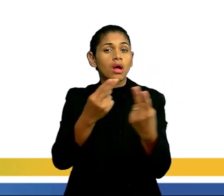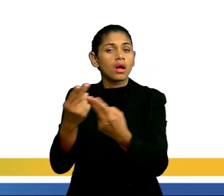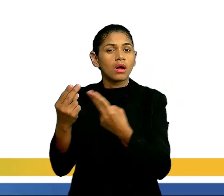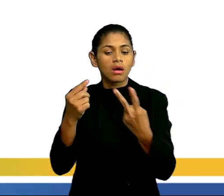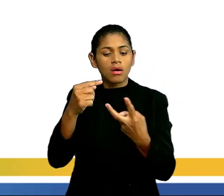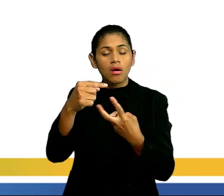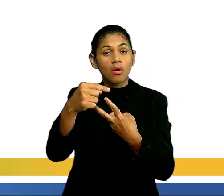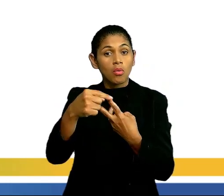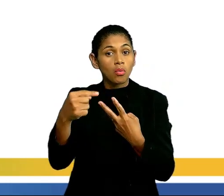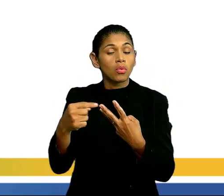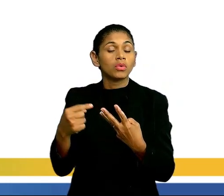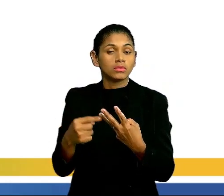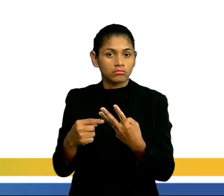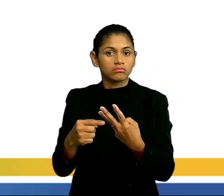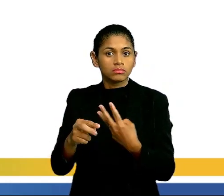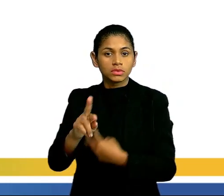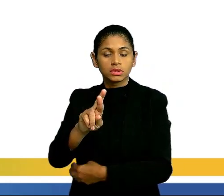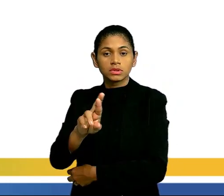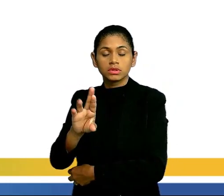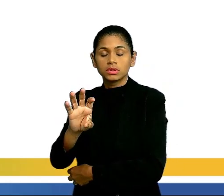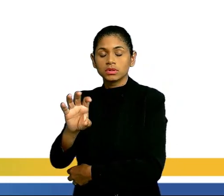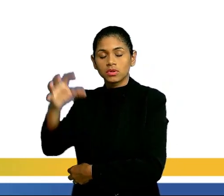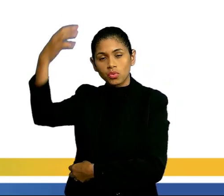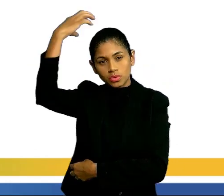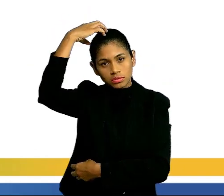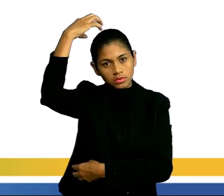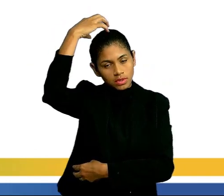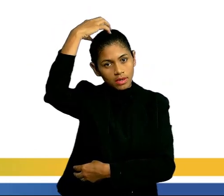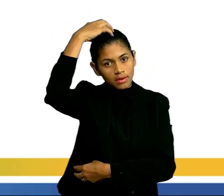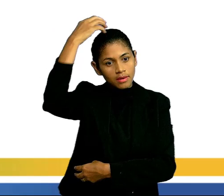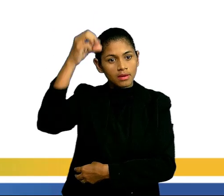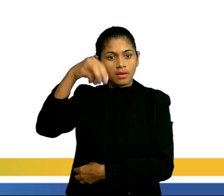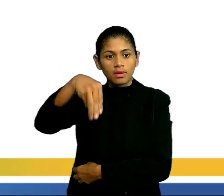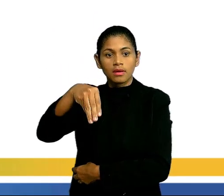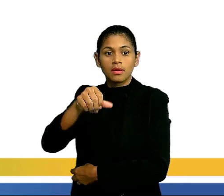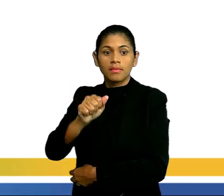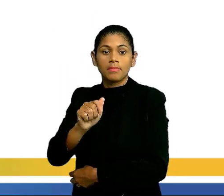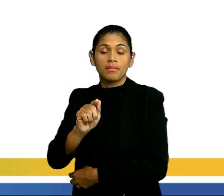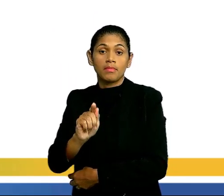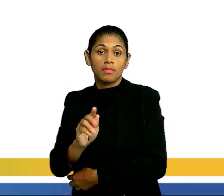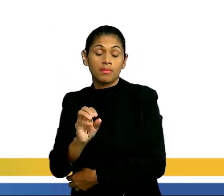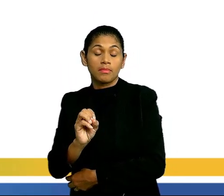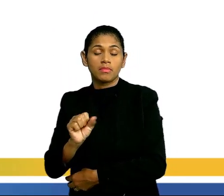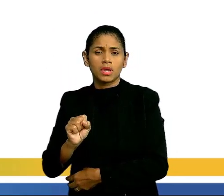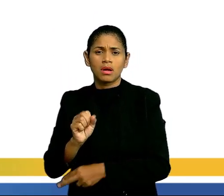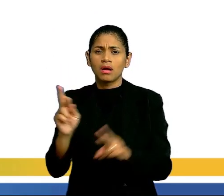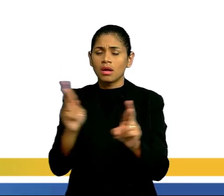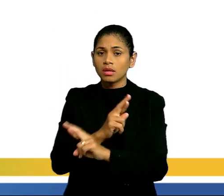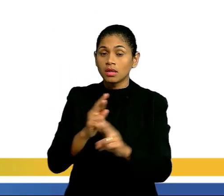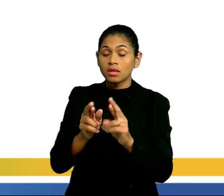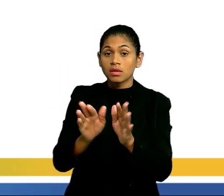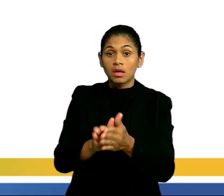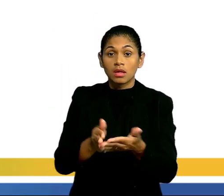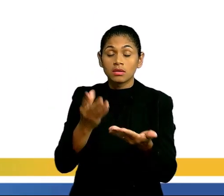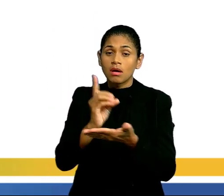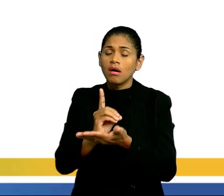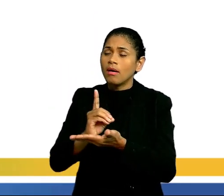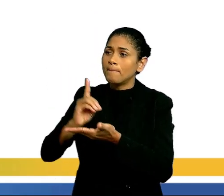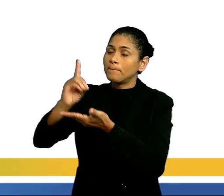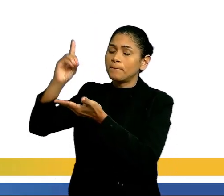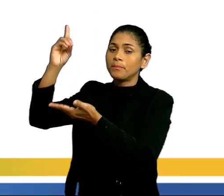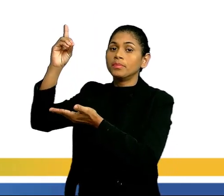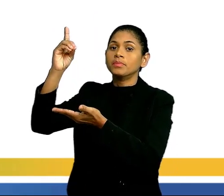isso aqui? Perdão. Esses 3 reis magos relacionados à Bíblia, vocês lembram que a gente tem